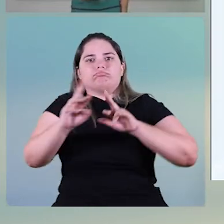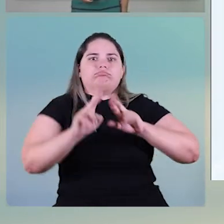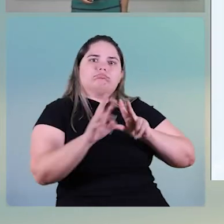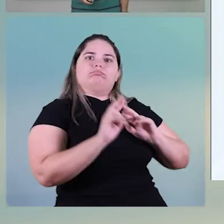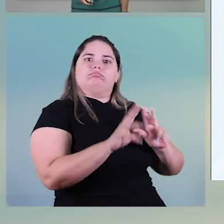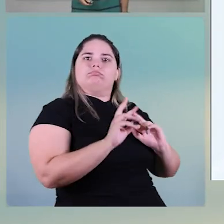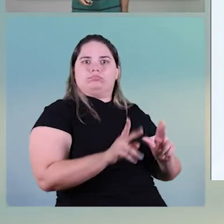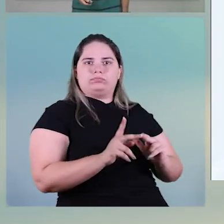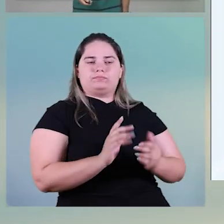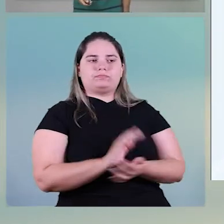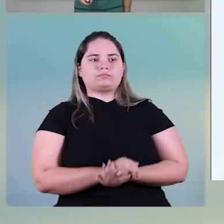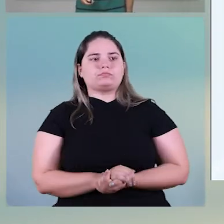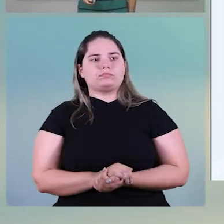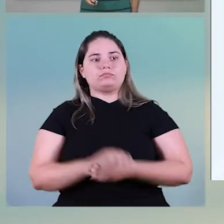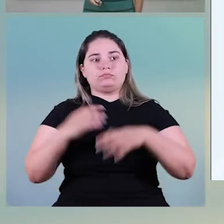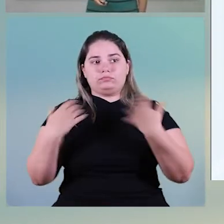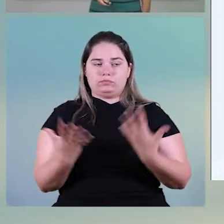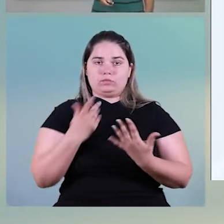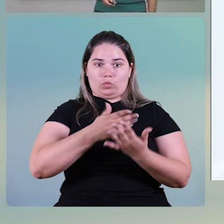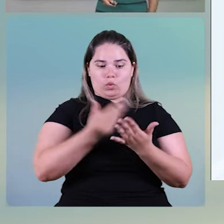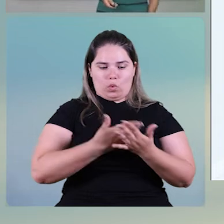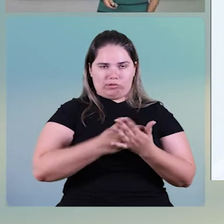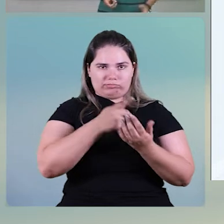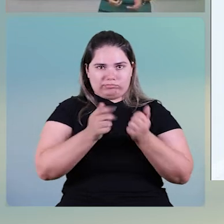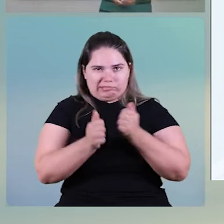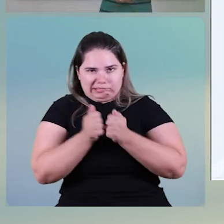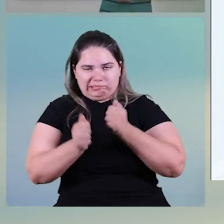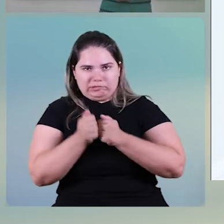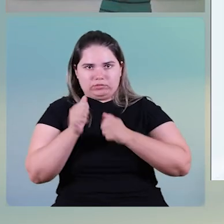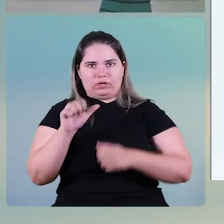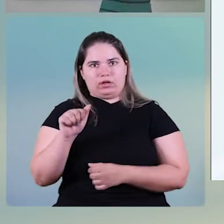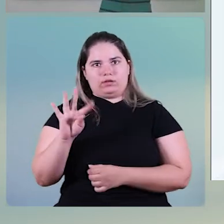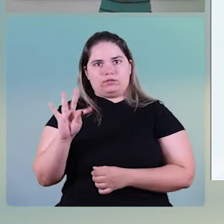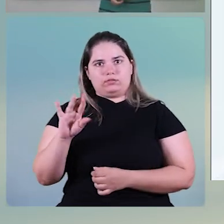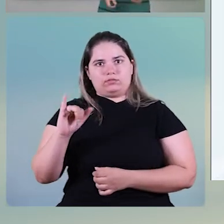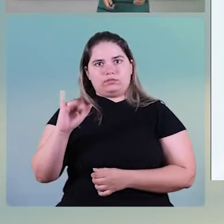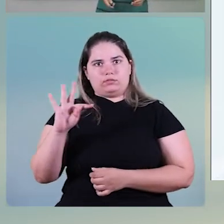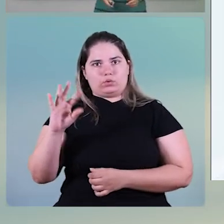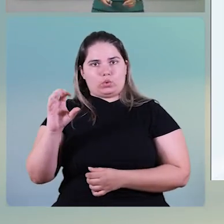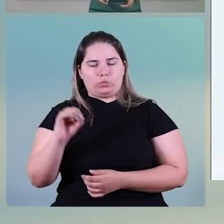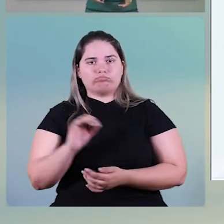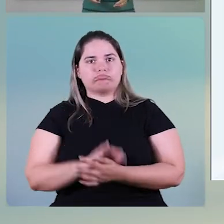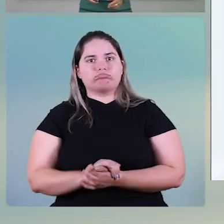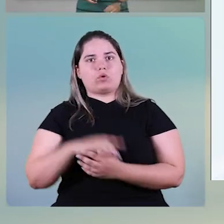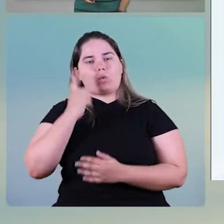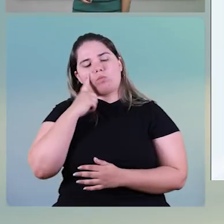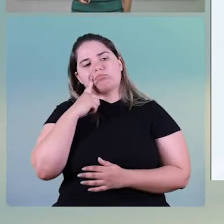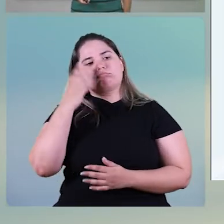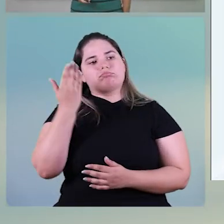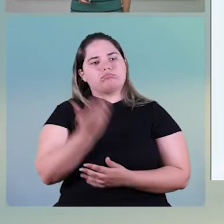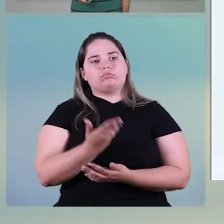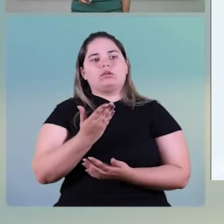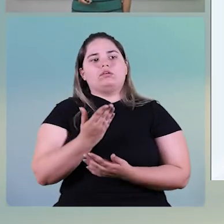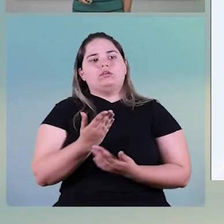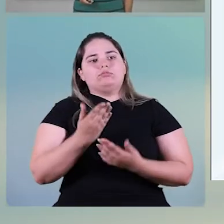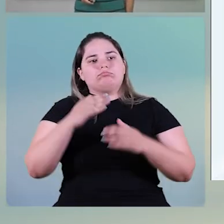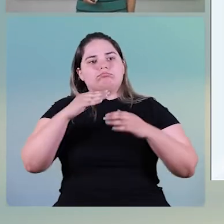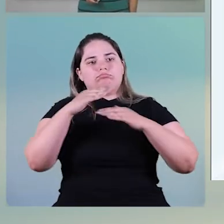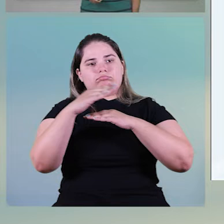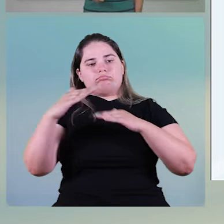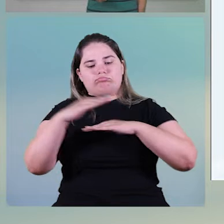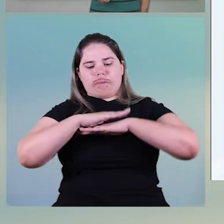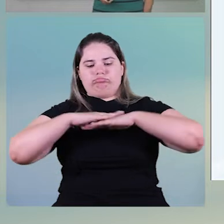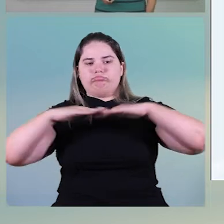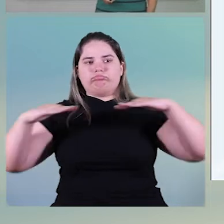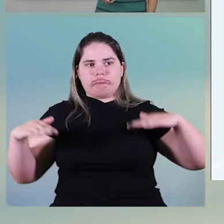Estudo do atrito. Considere uma superfície plana, horizontal e áspera e um bloco de massa M em repouso sobre ela.